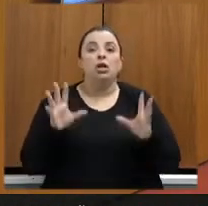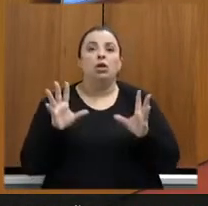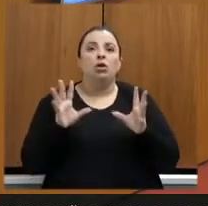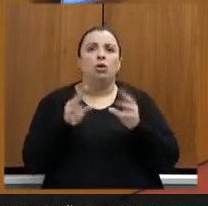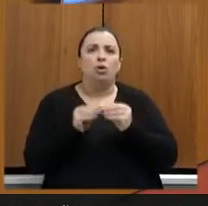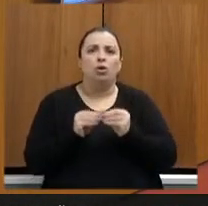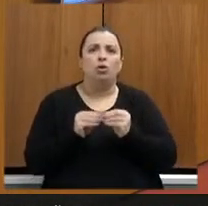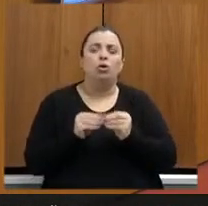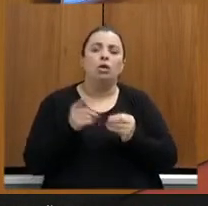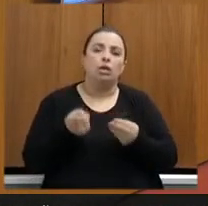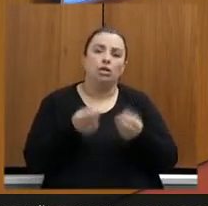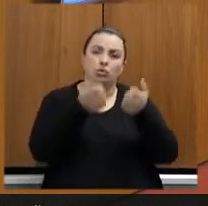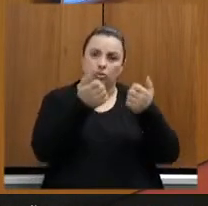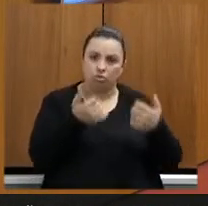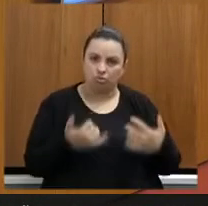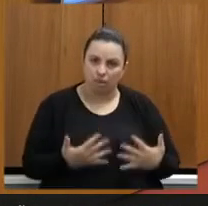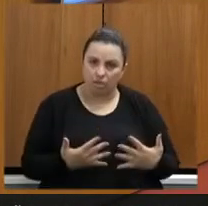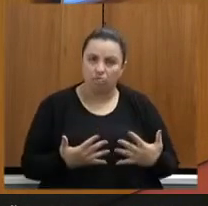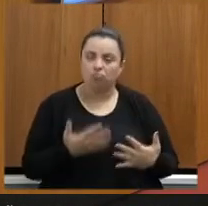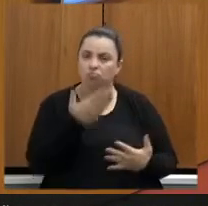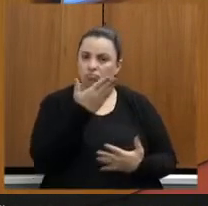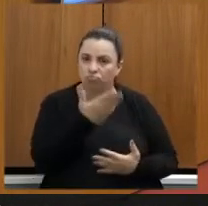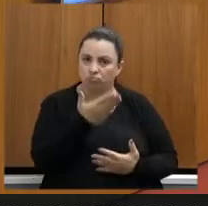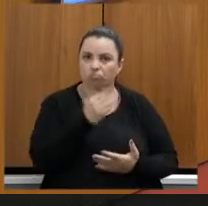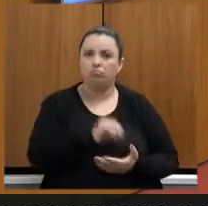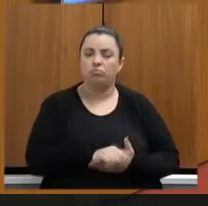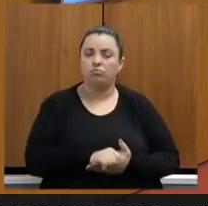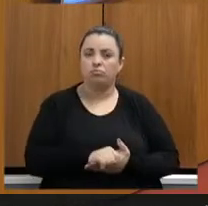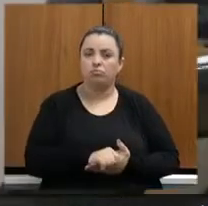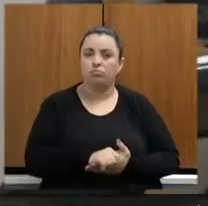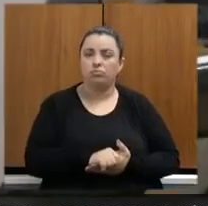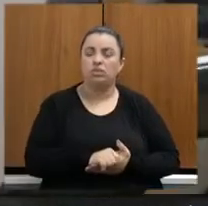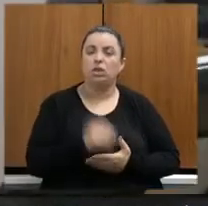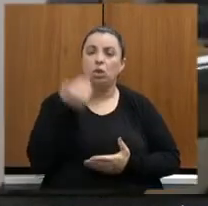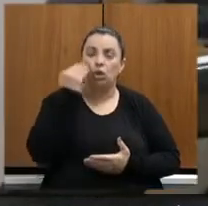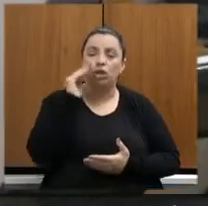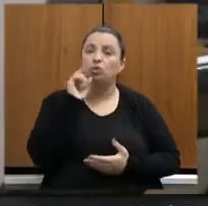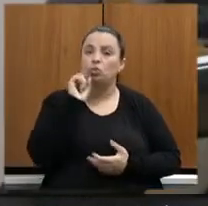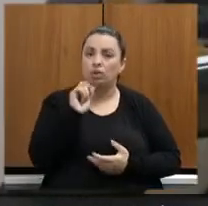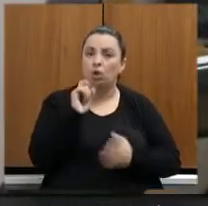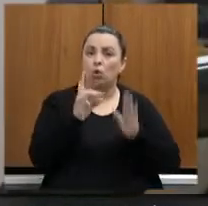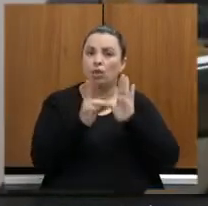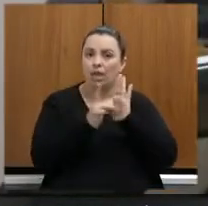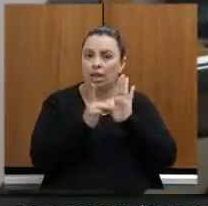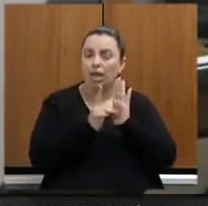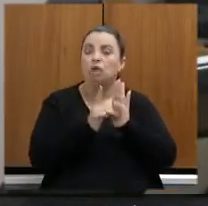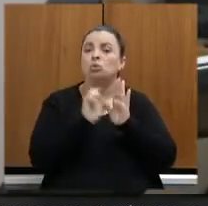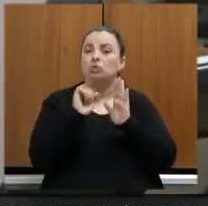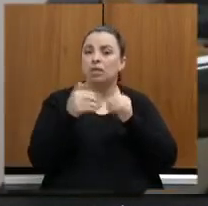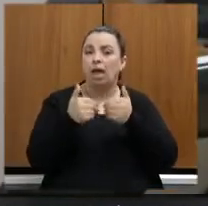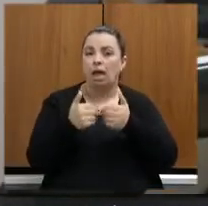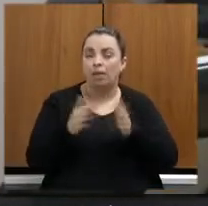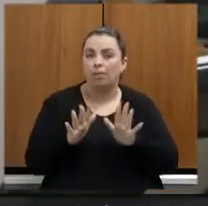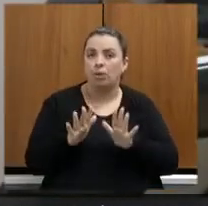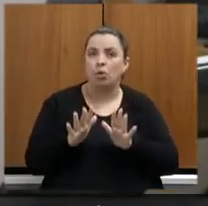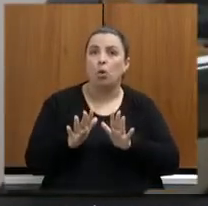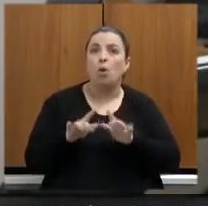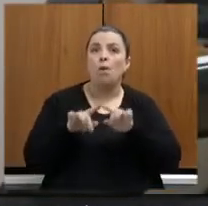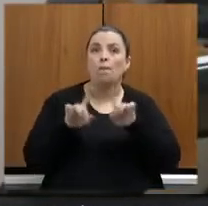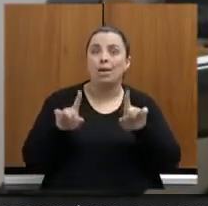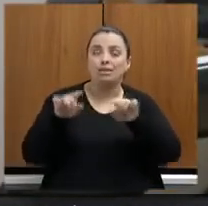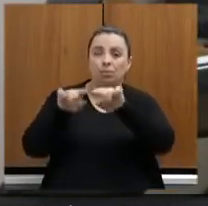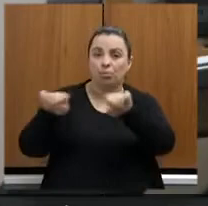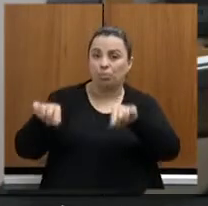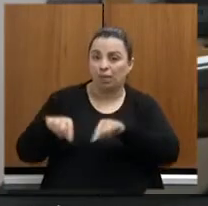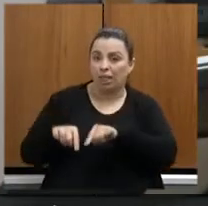pela explanação de vossa excelência a partir do Decreto município mesmo fora do cisb é